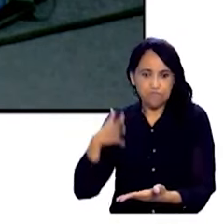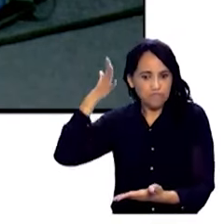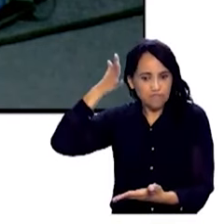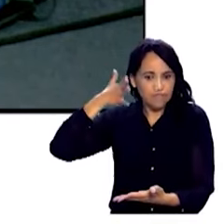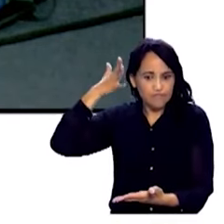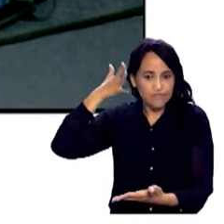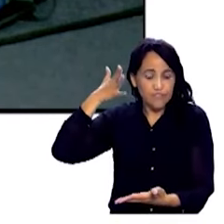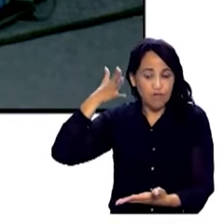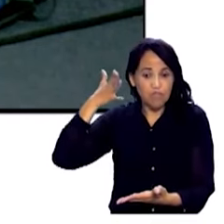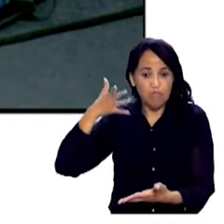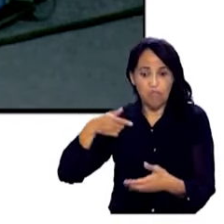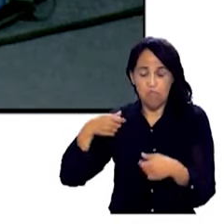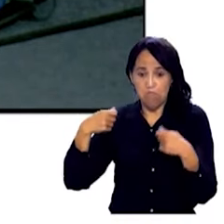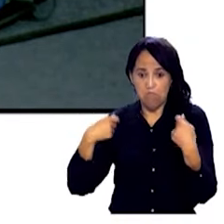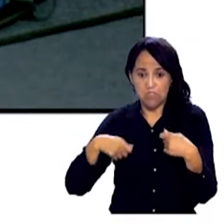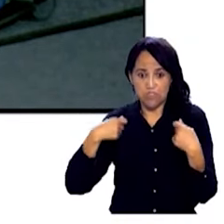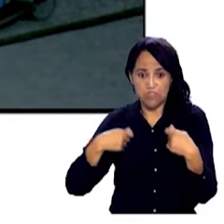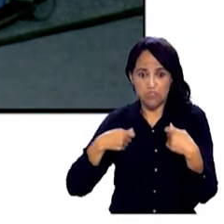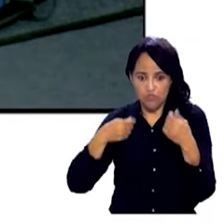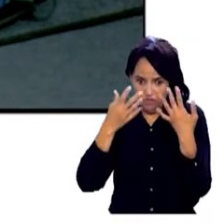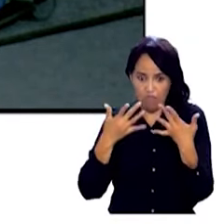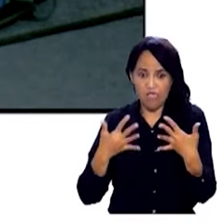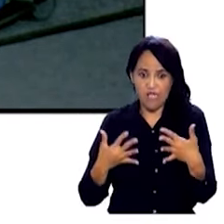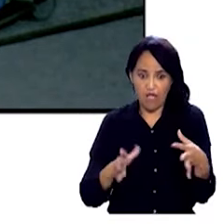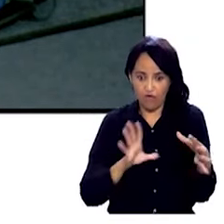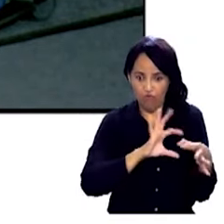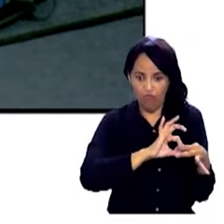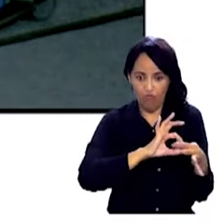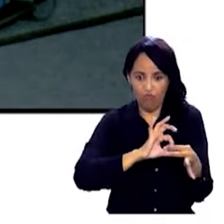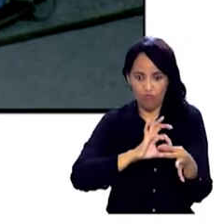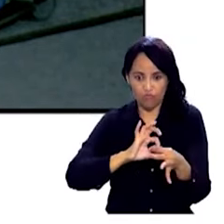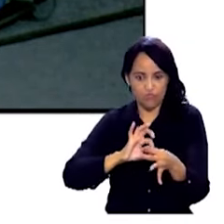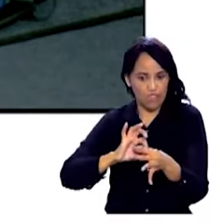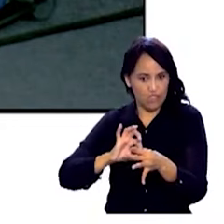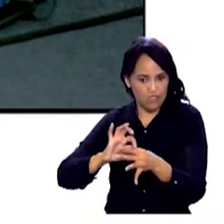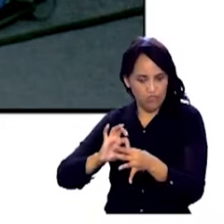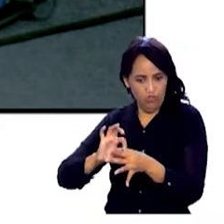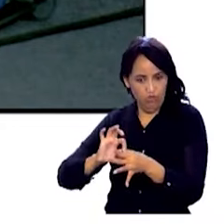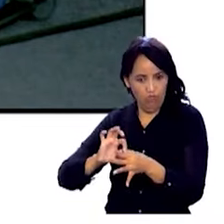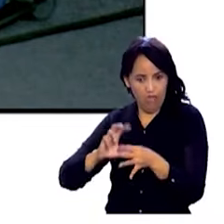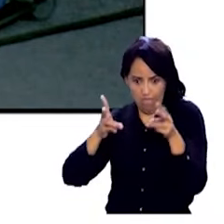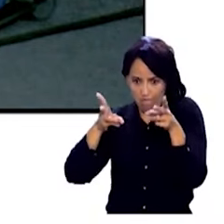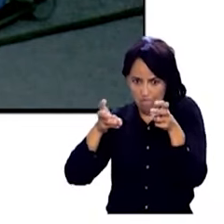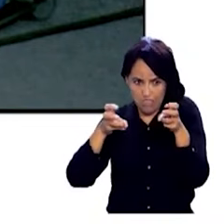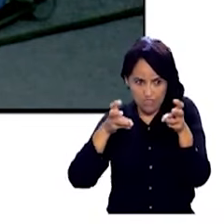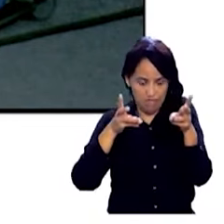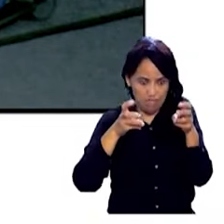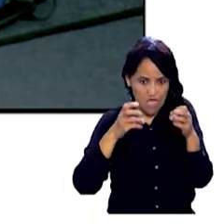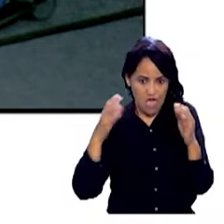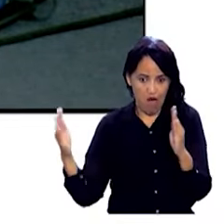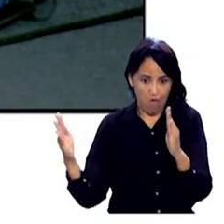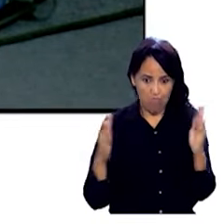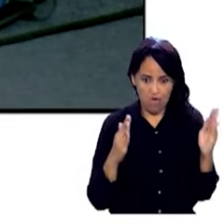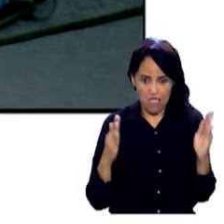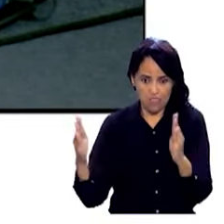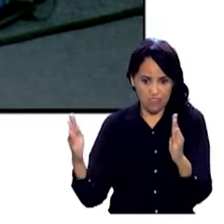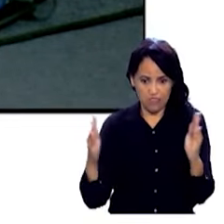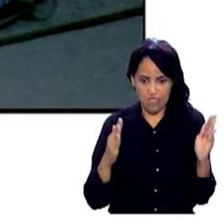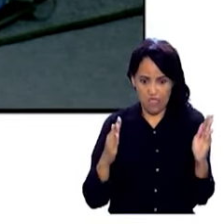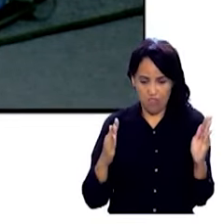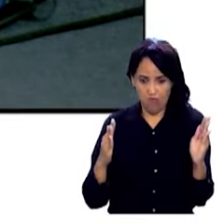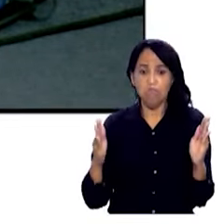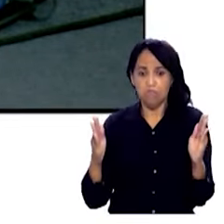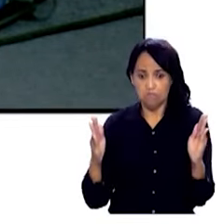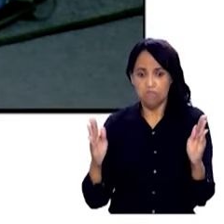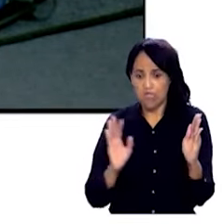sobre o contexto eh de novo porque sem a percepção do contexto aquela comparação diagonal é impossível comparando eh